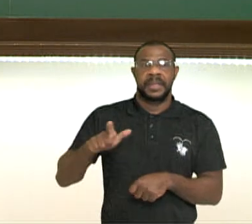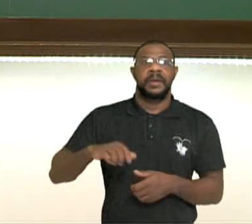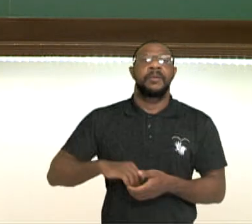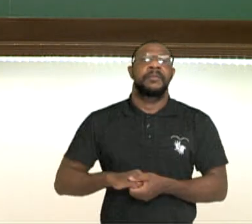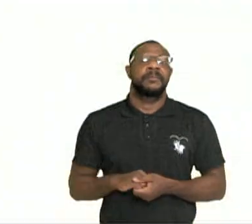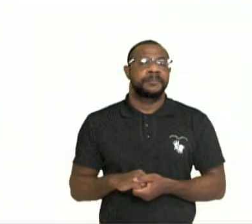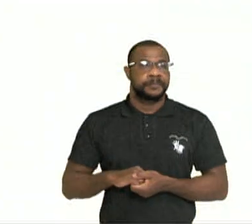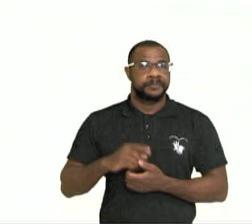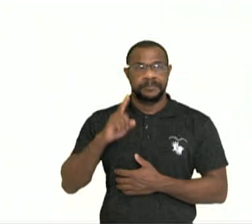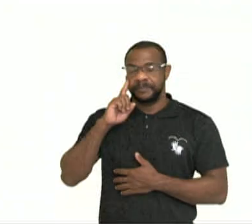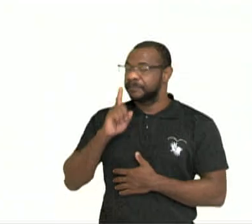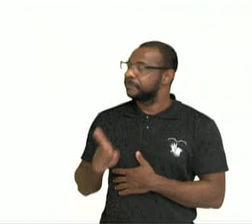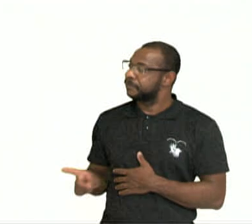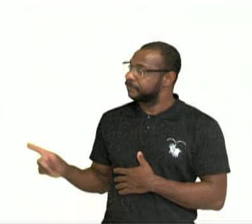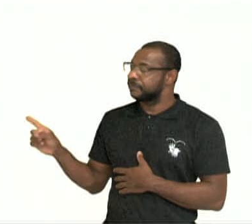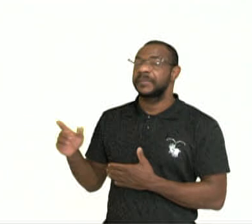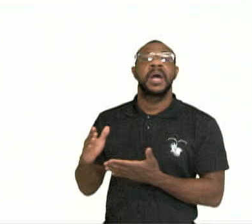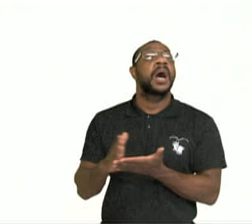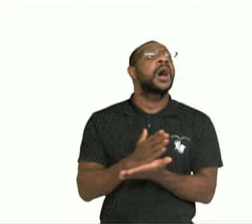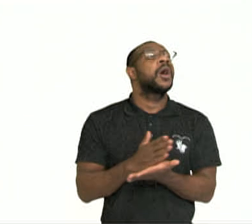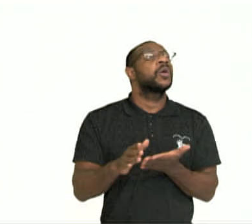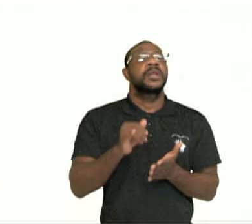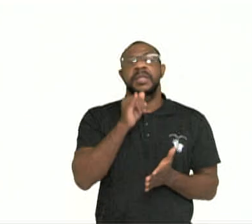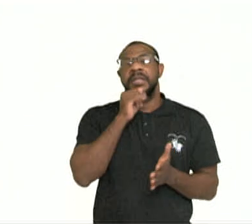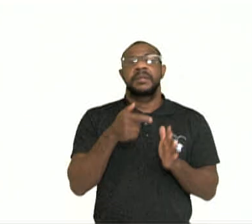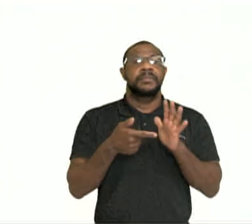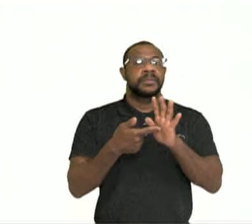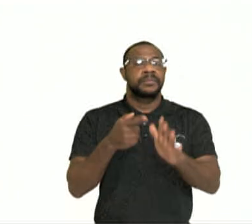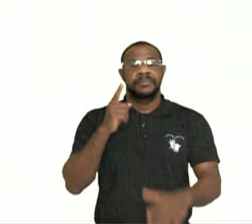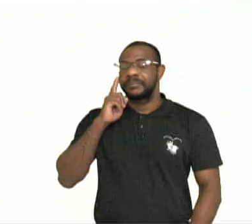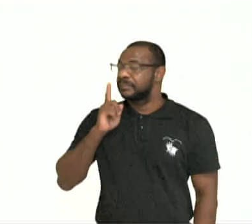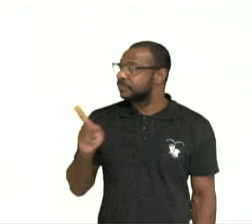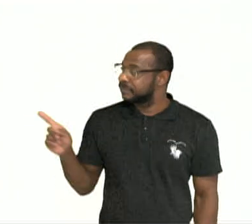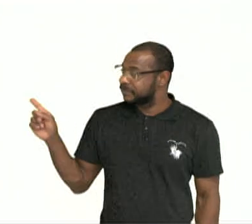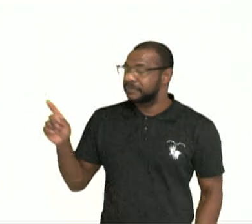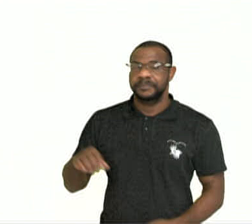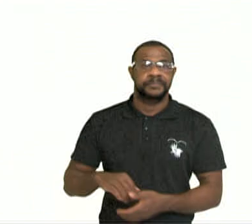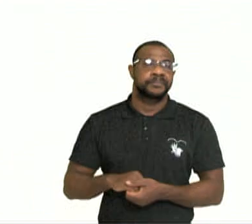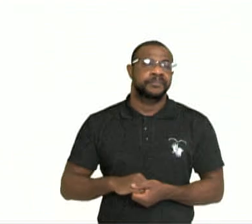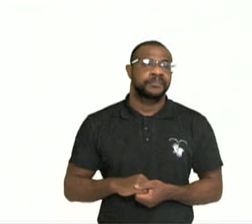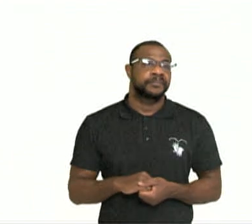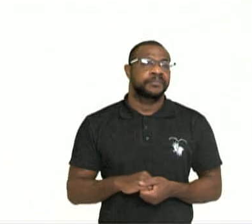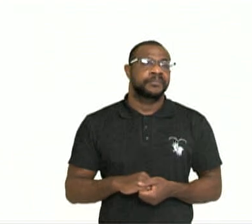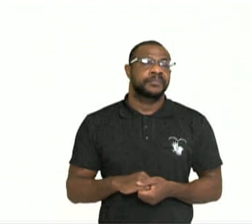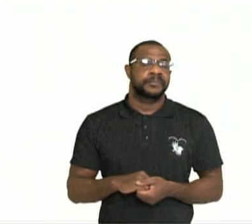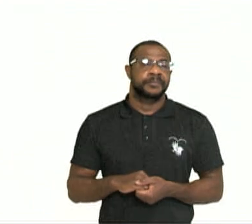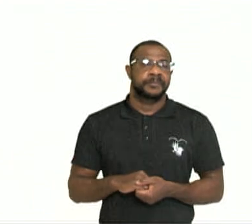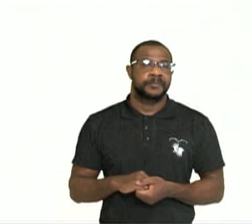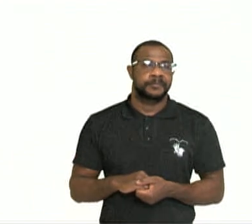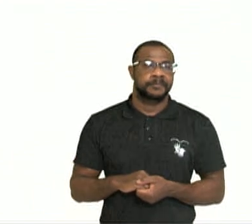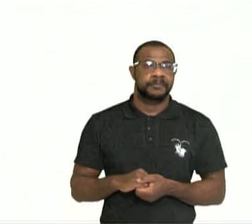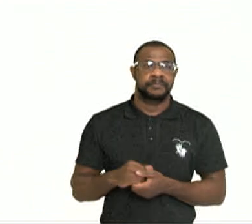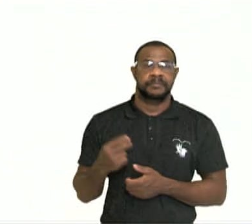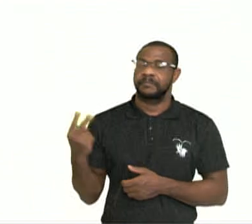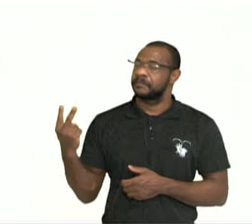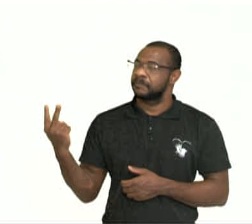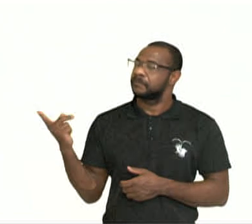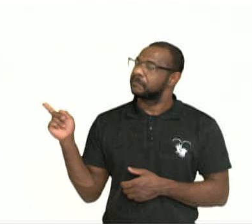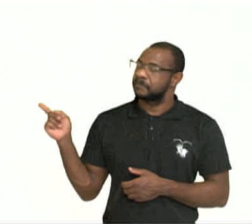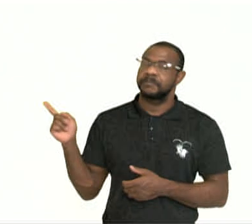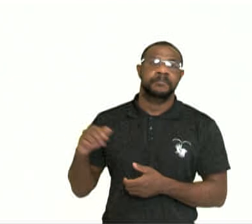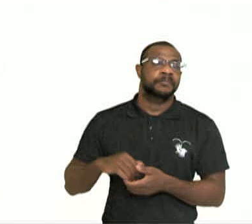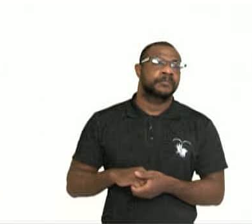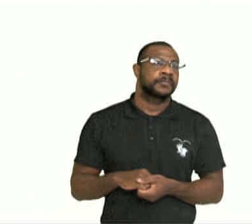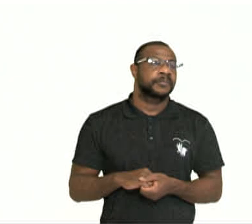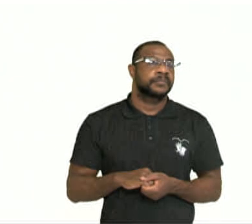ação humana. E aqui alguns exemplos, que conforme você pode ver aqui, exemplo das não renováveis e o exemplo das